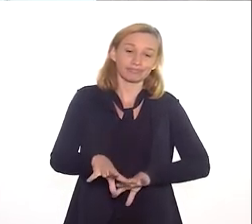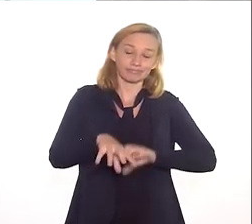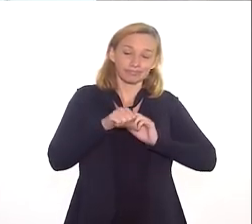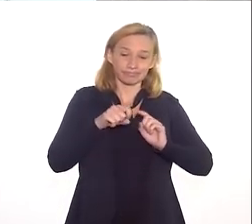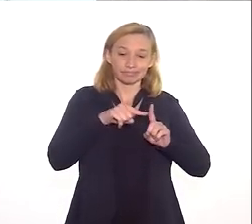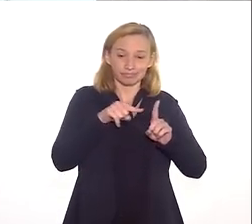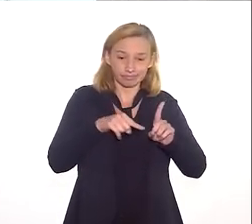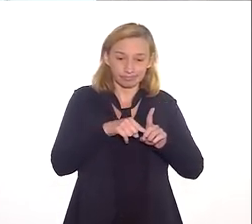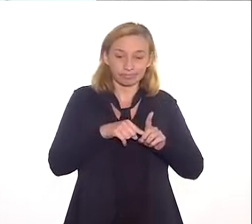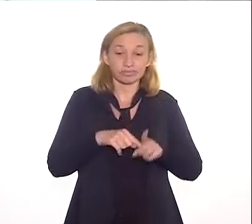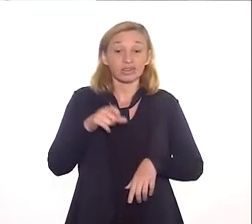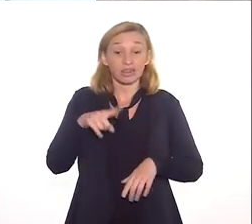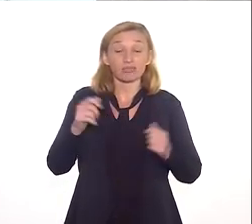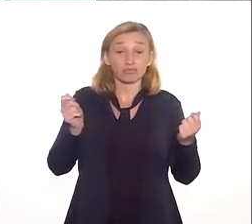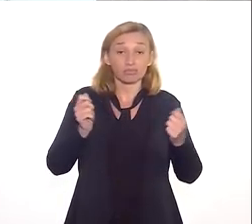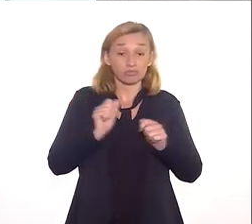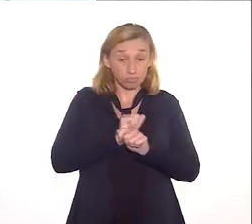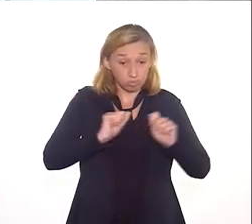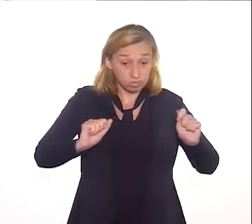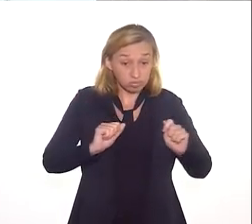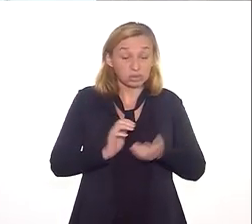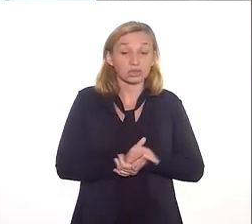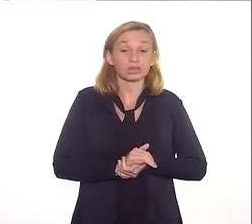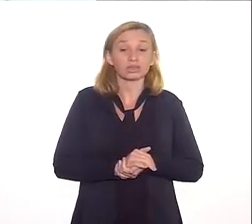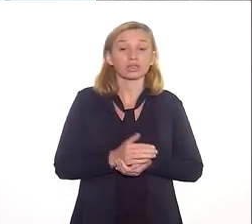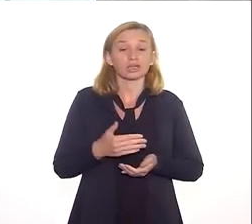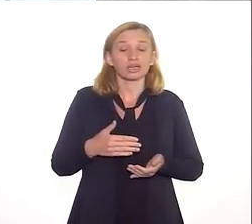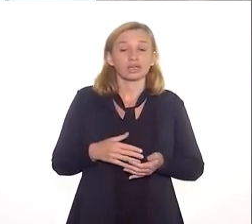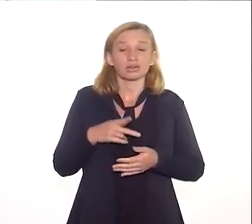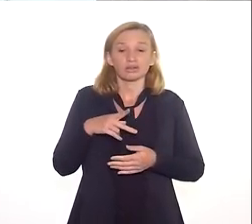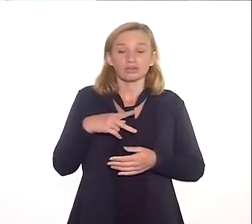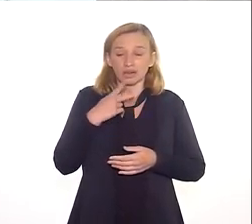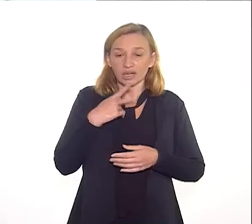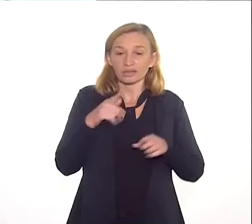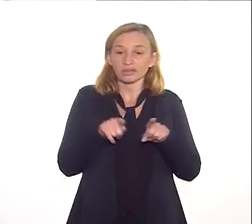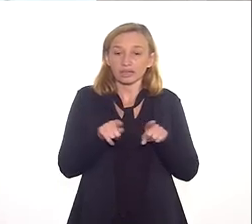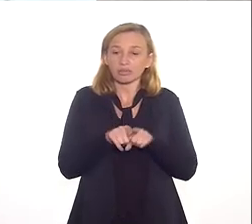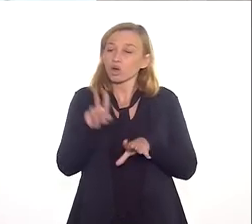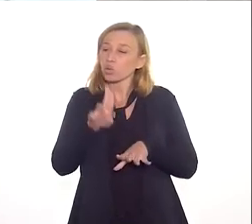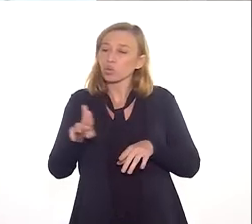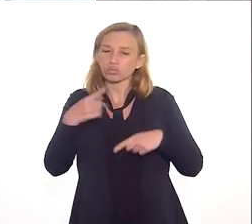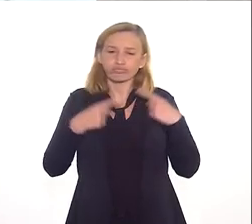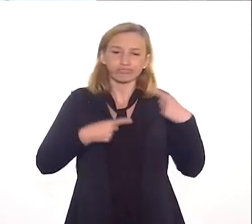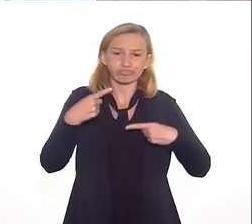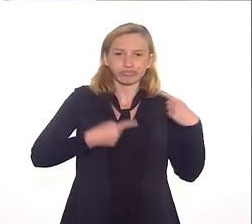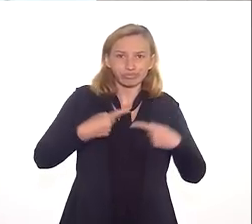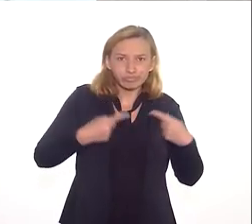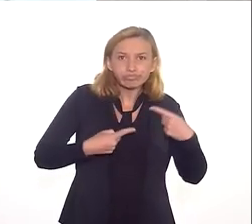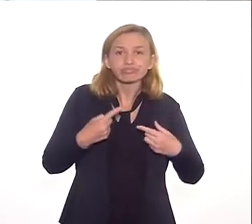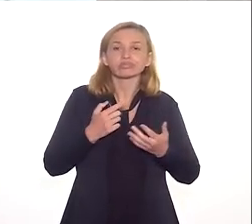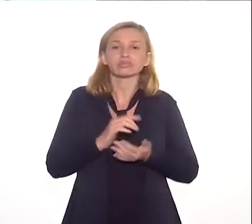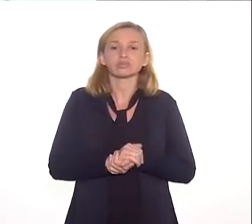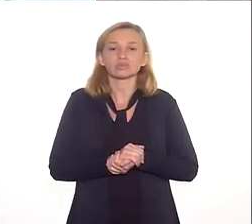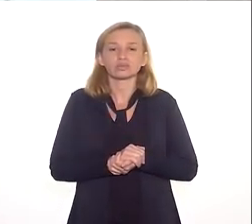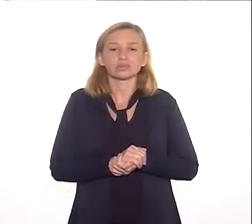esse vírus chegue na gestante. É muito possível que, até por aquilo que eu chamei a atenção, tem muito uso político,